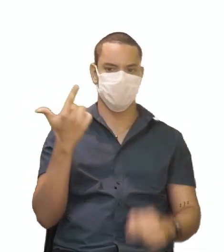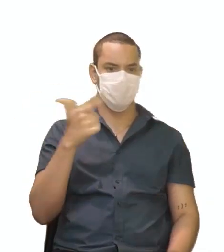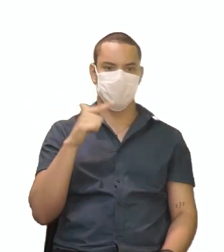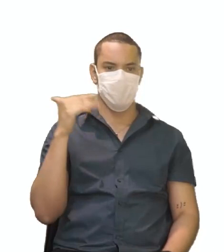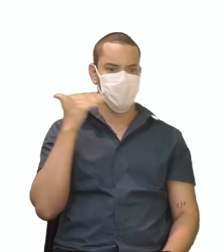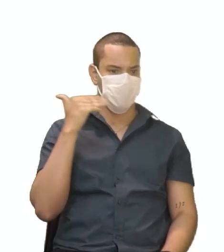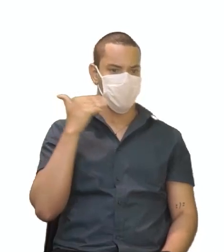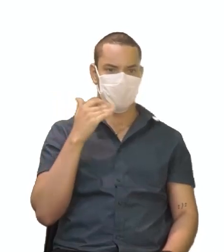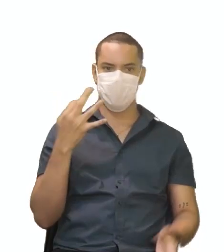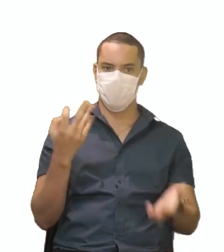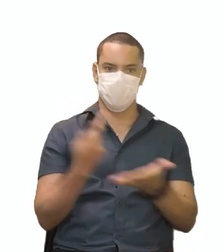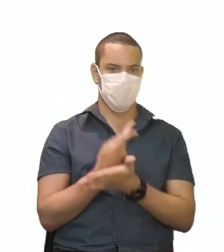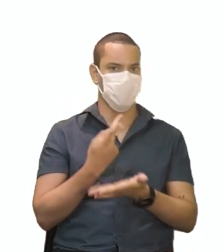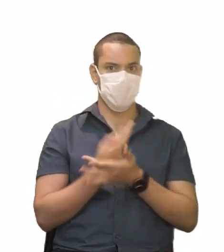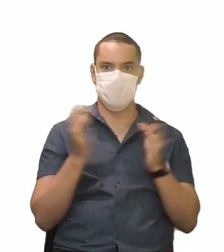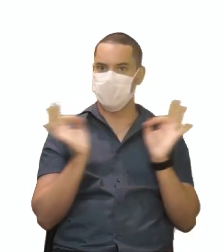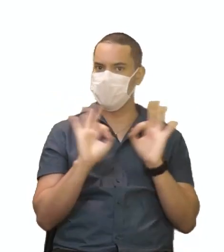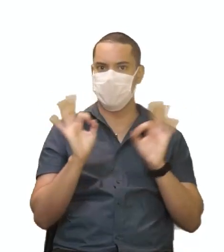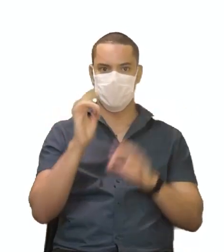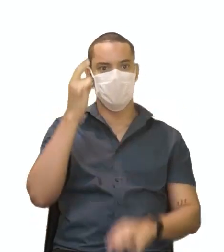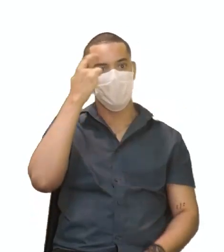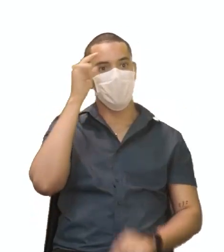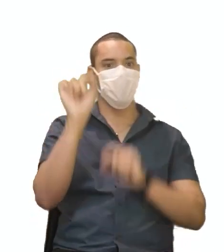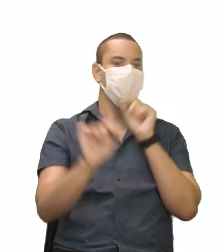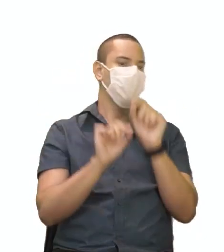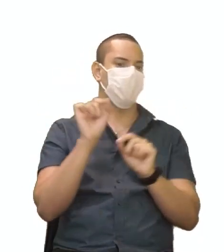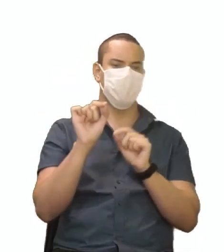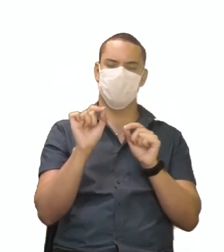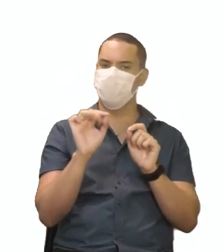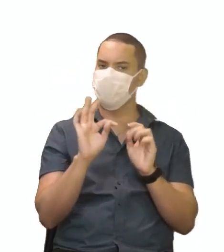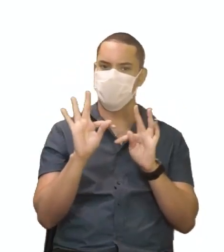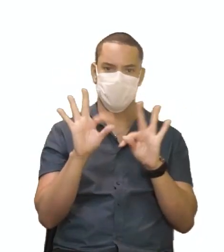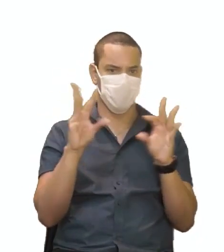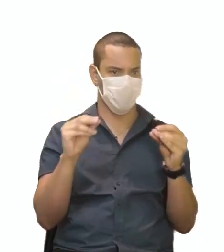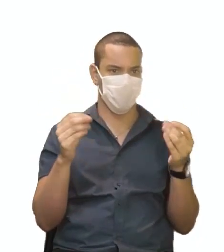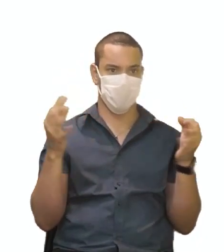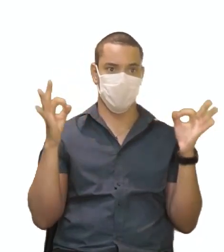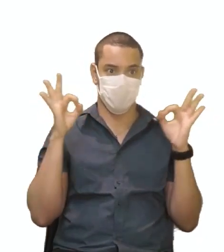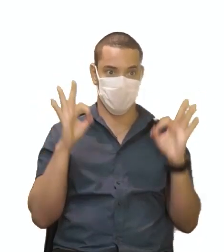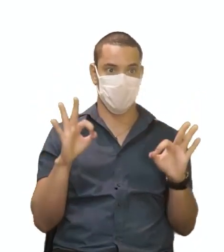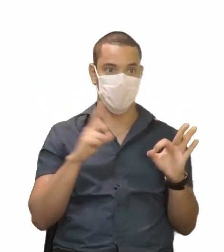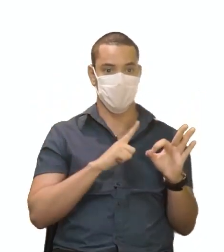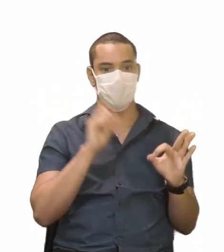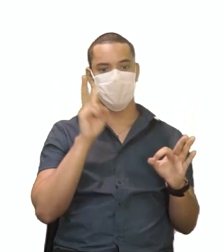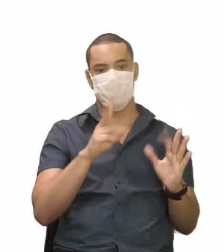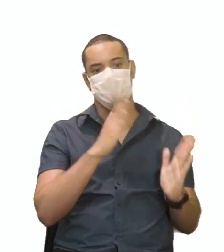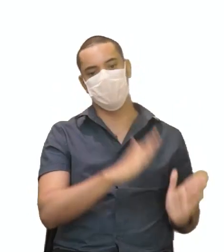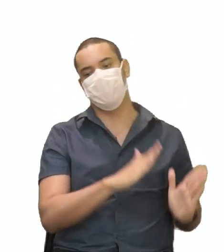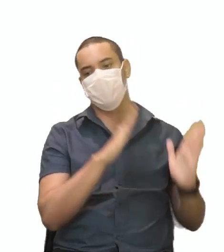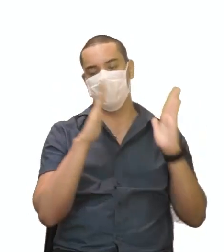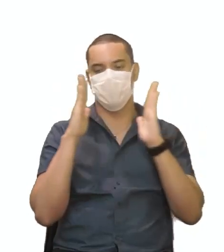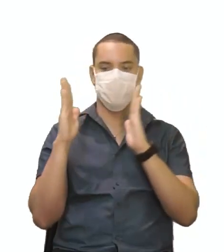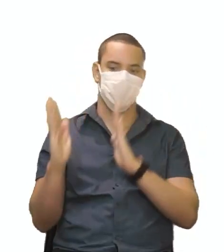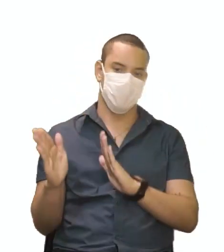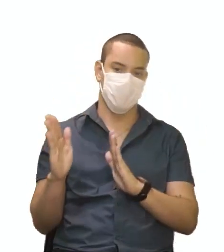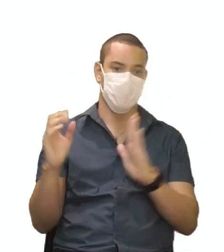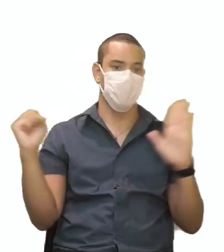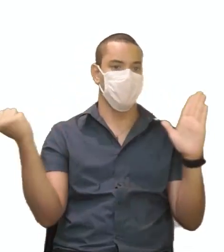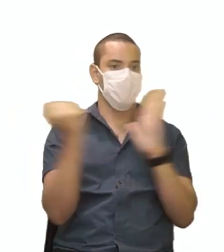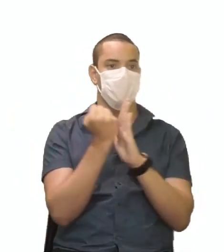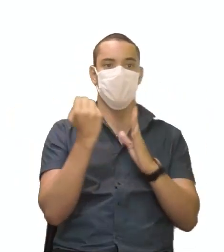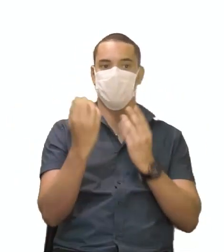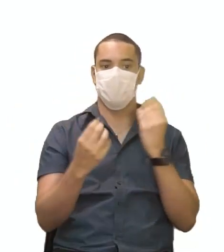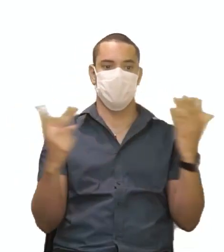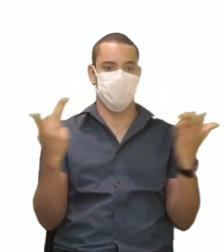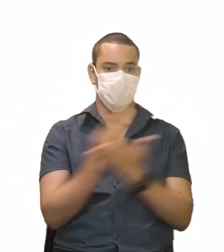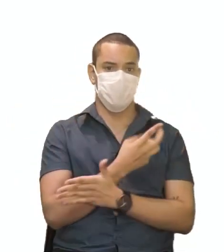tem muito que você pensar e titubear nessa questão, não. São duas etapas do ciclo meiótico que marcam esse processo de